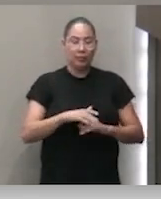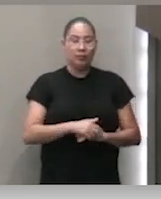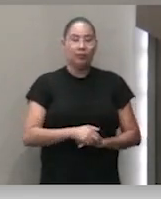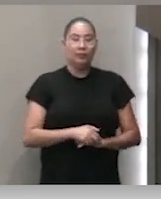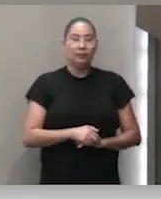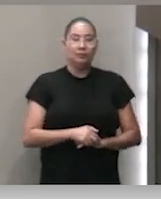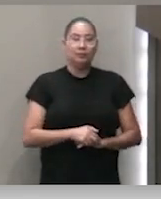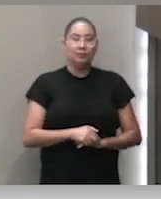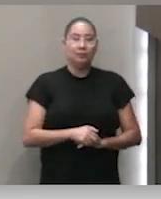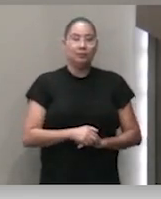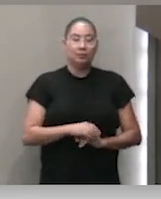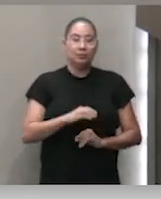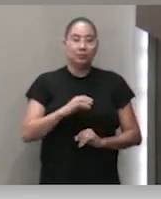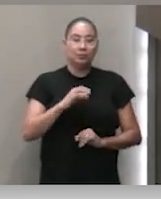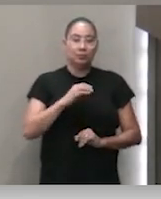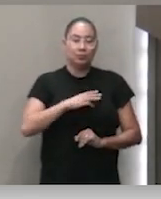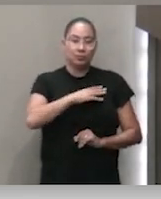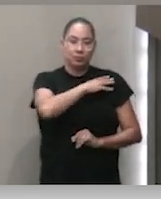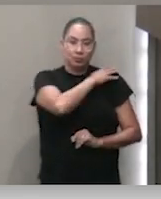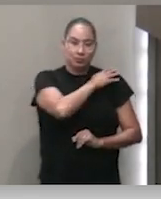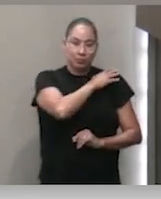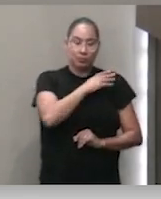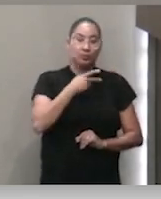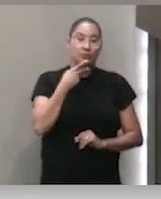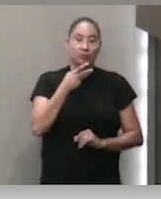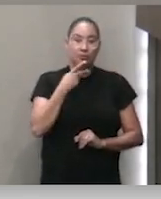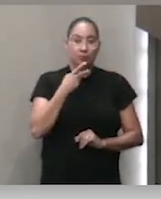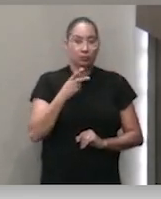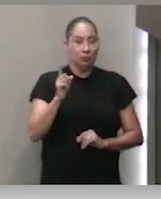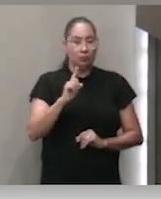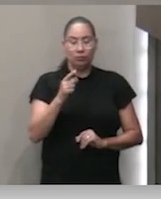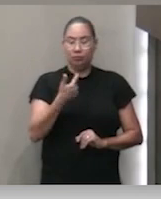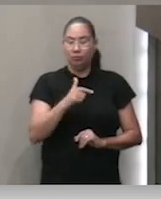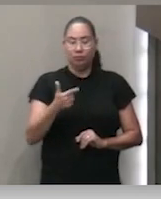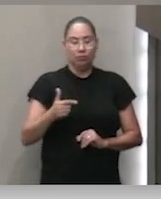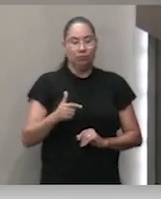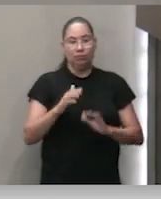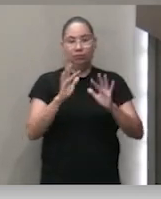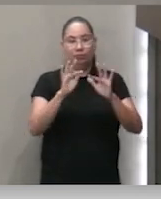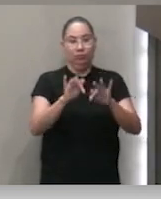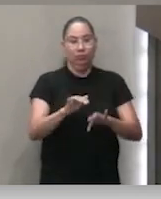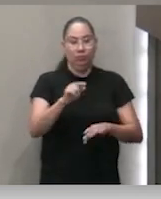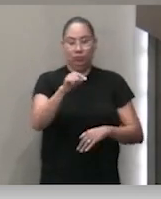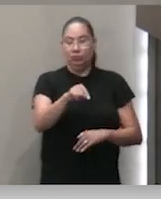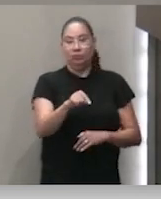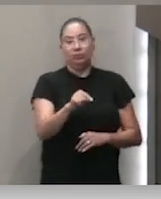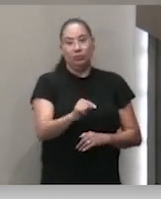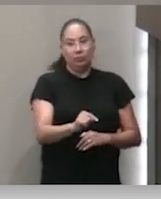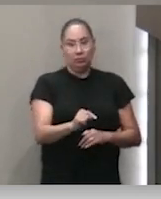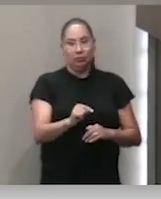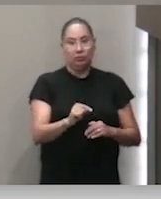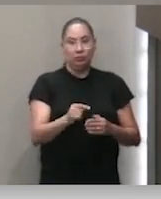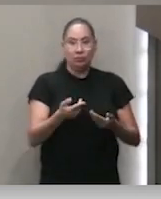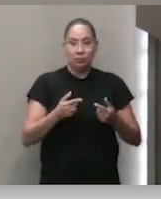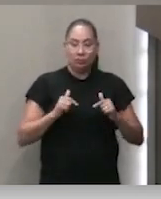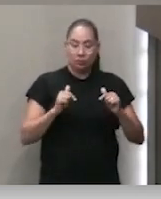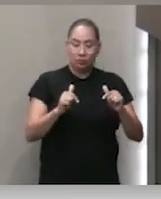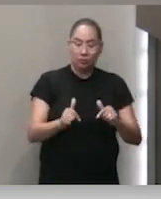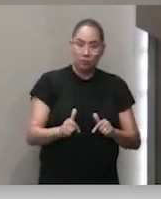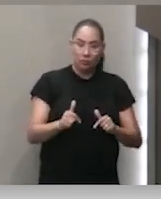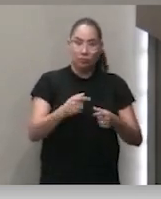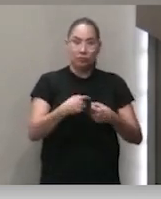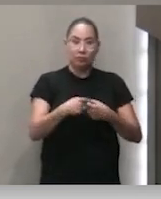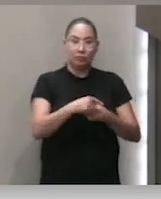qual confirmou com convicção que não encerrarão as atividades, as operações, as abordagens na Cidade